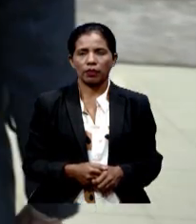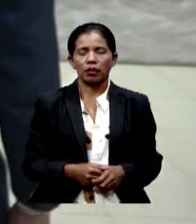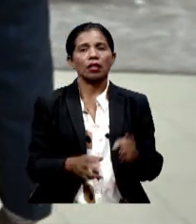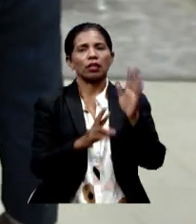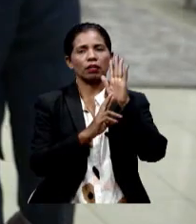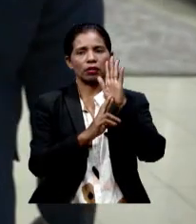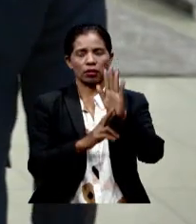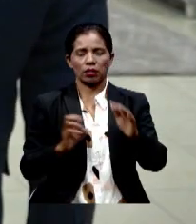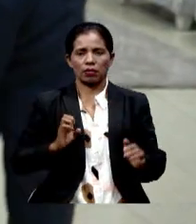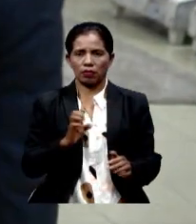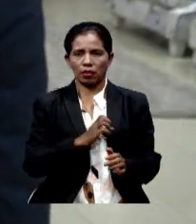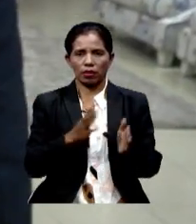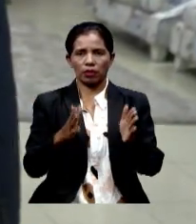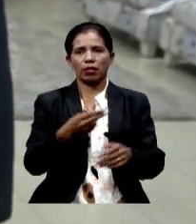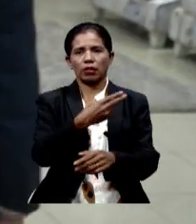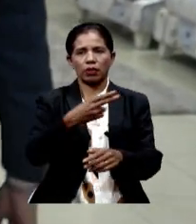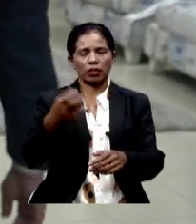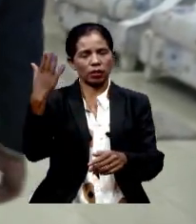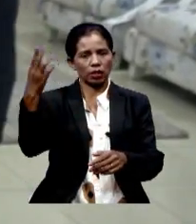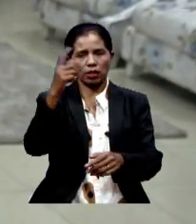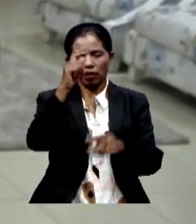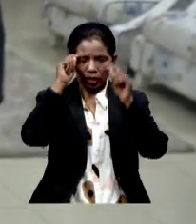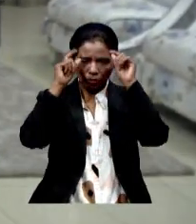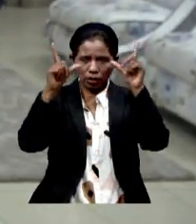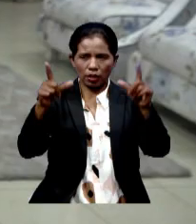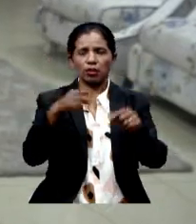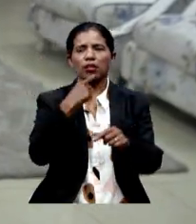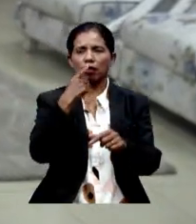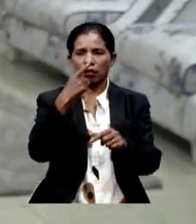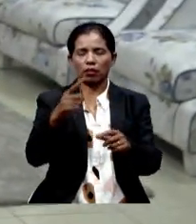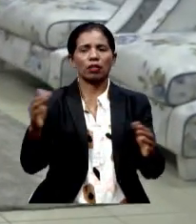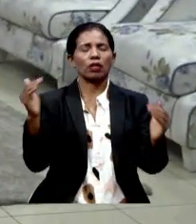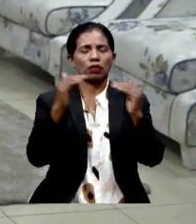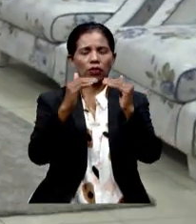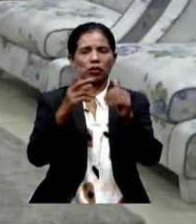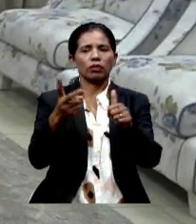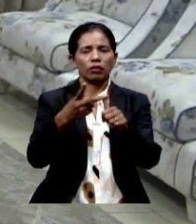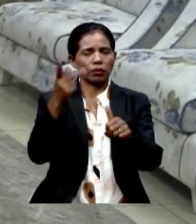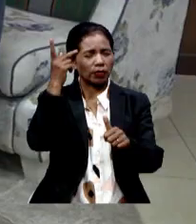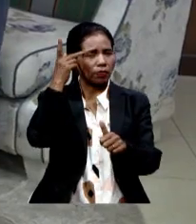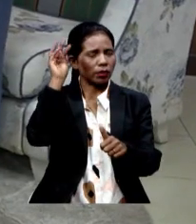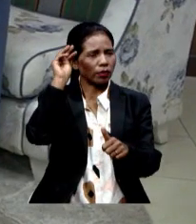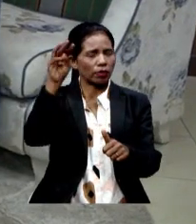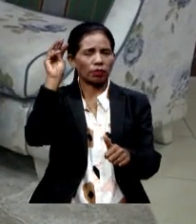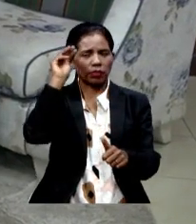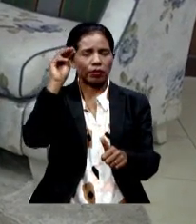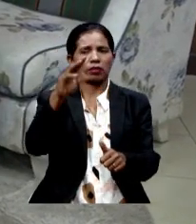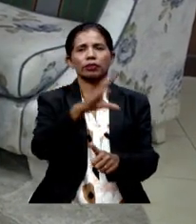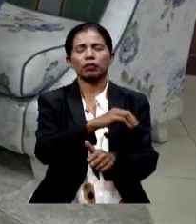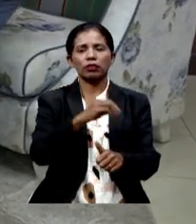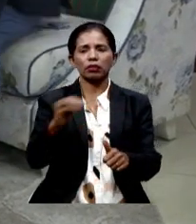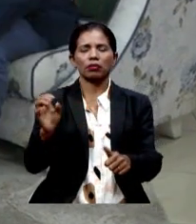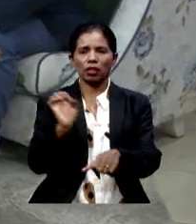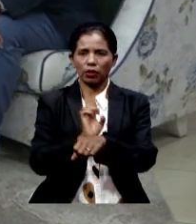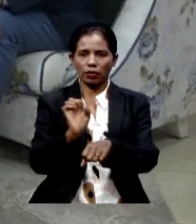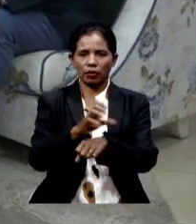Representante Embaixador Indonésia e Timor-Leste, Octodorinus Manik Hateten, Sorumutu ho Vice-Primeiro-Ministro, Ministro Coordenador Assunto